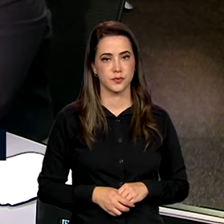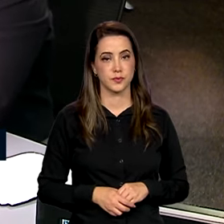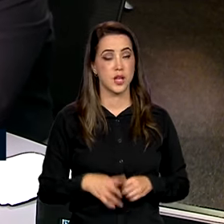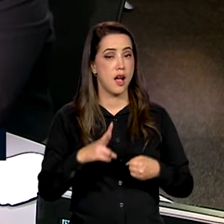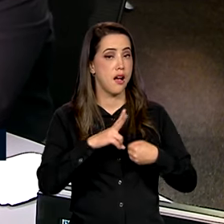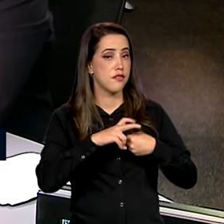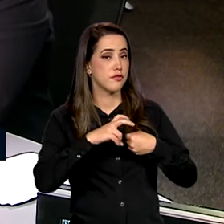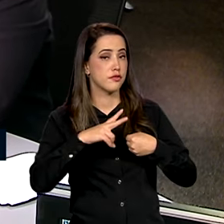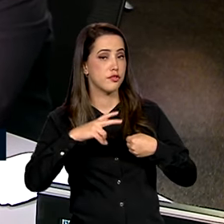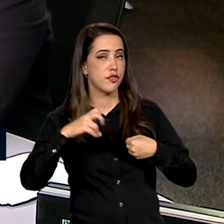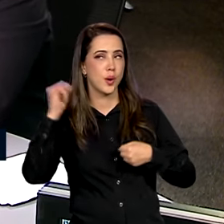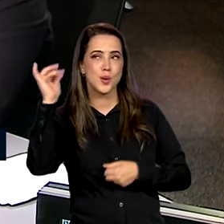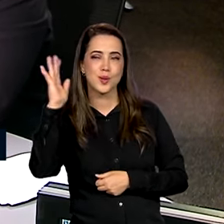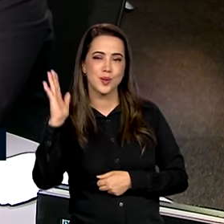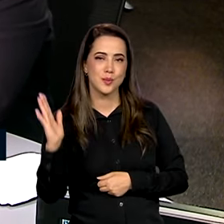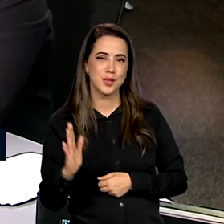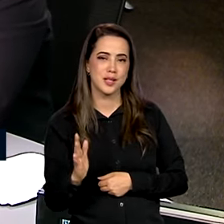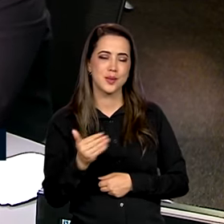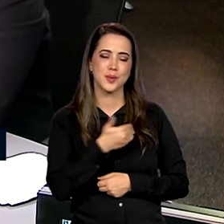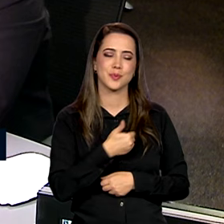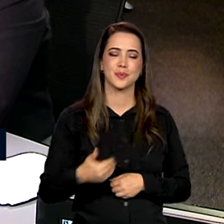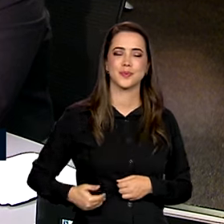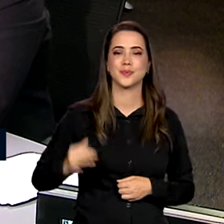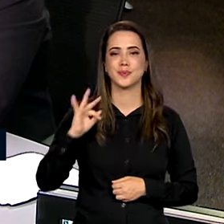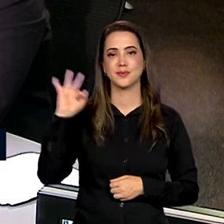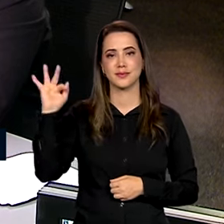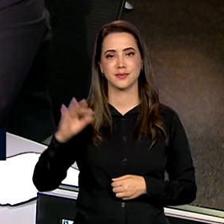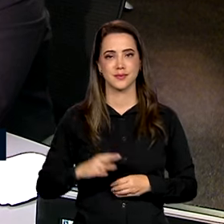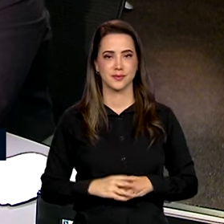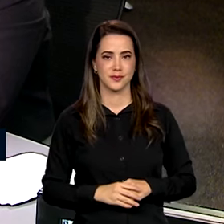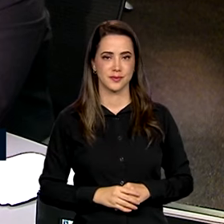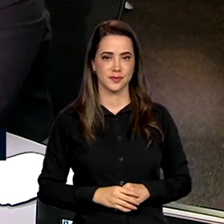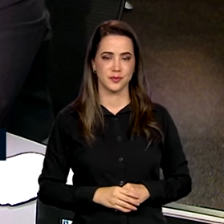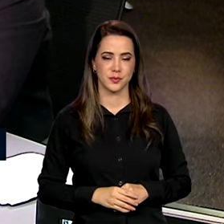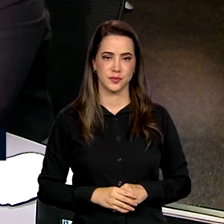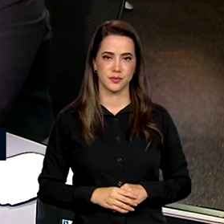A Voz do Brasil governo federal